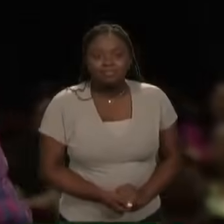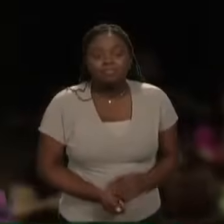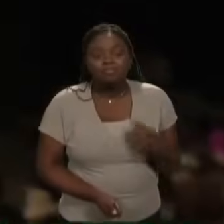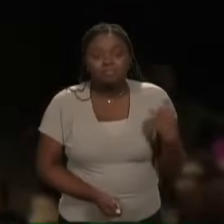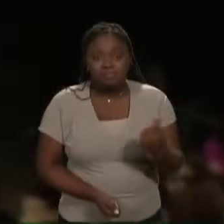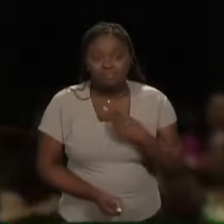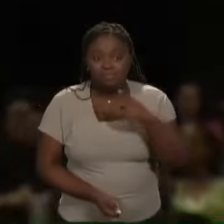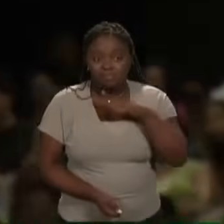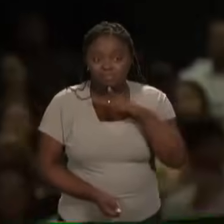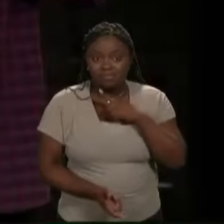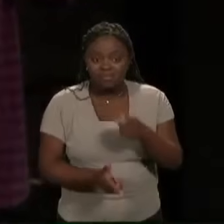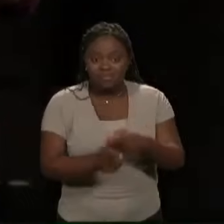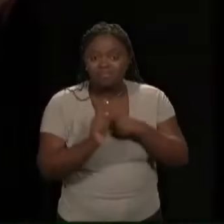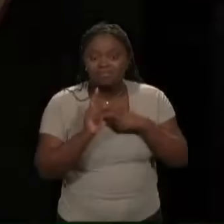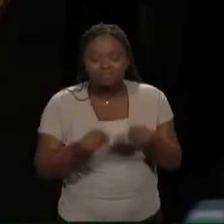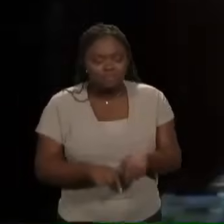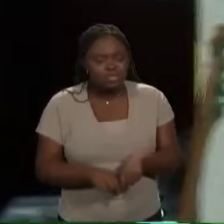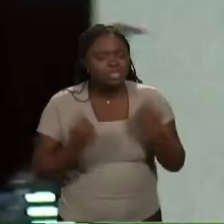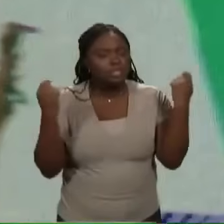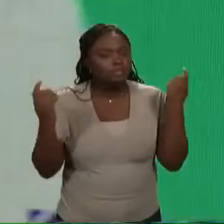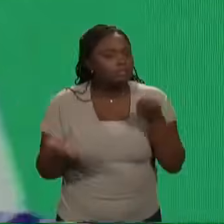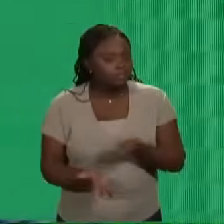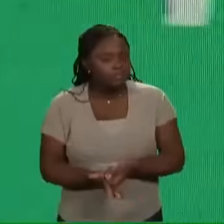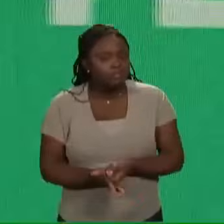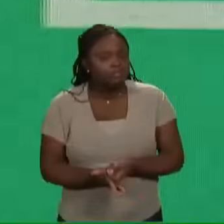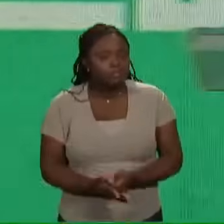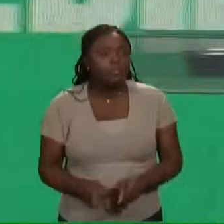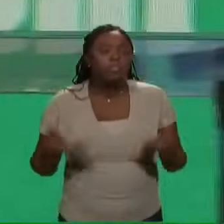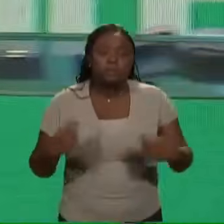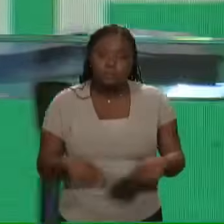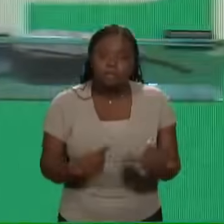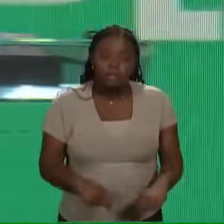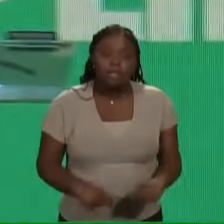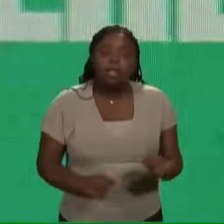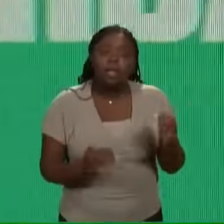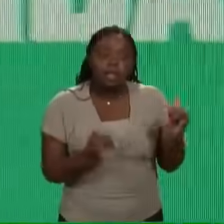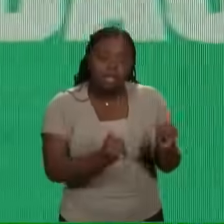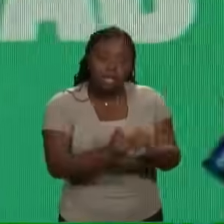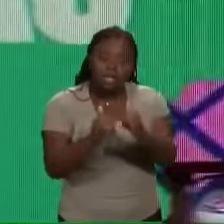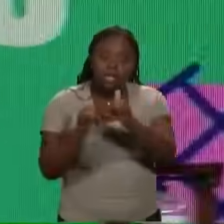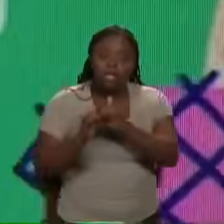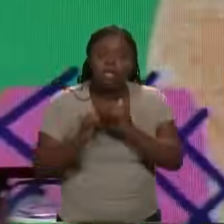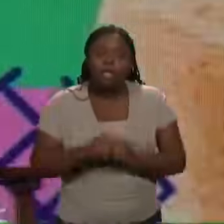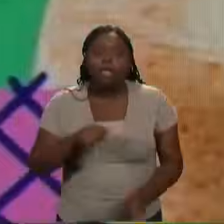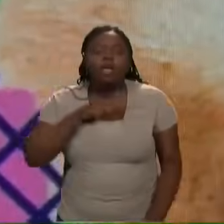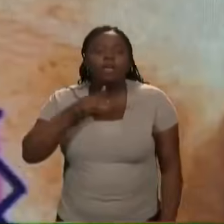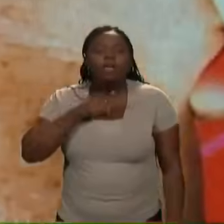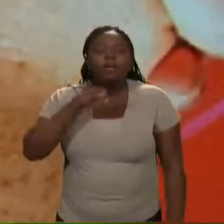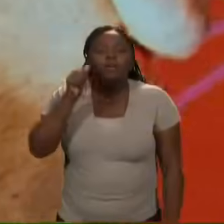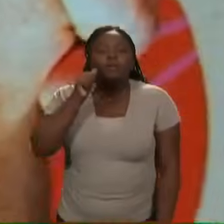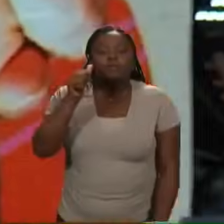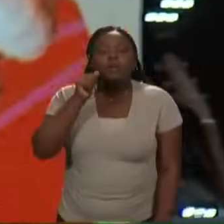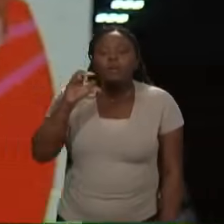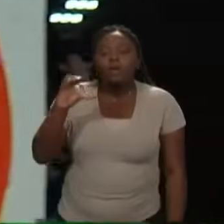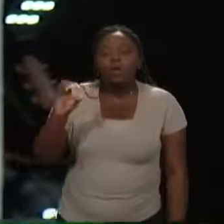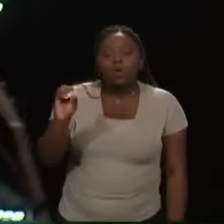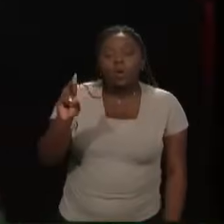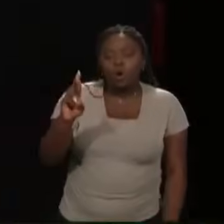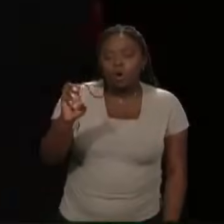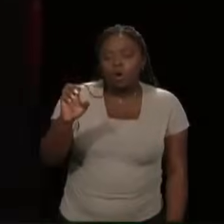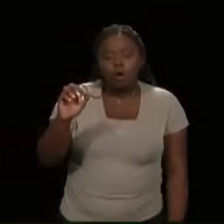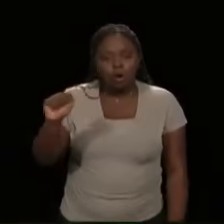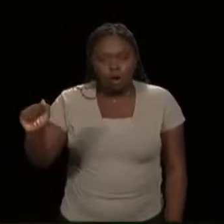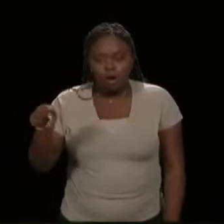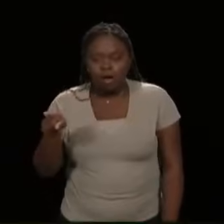Nós temos uma dívida impagável e nós precisamos perdoar essa dívida. Houve uma mulher chamada Corrie Ten Boom. Ela